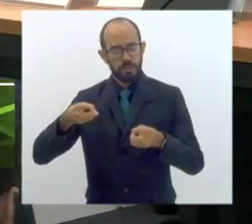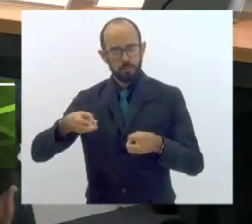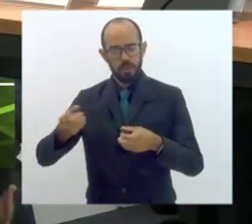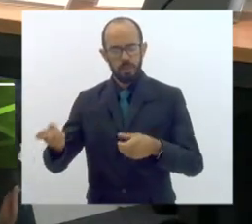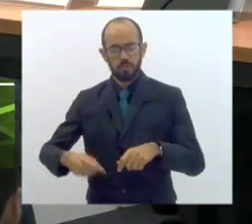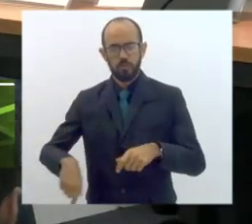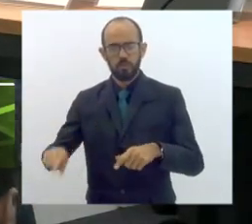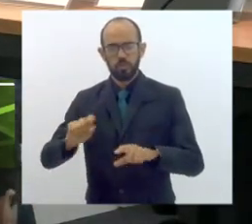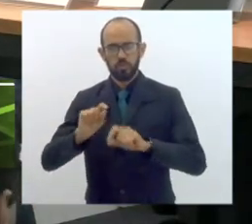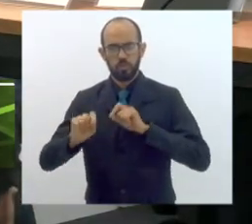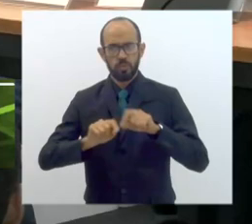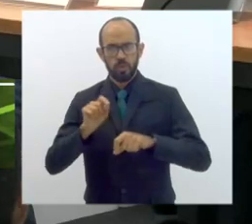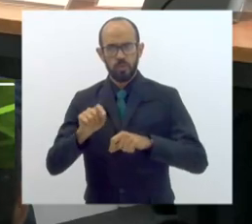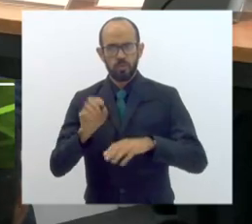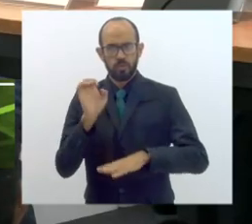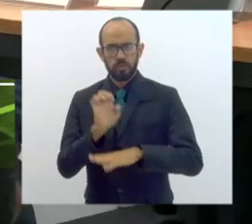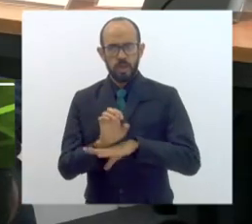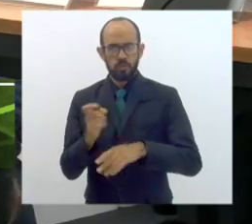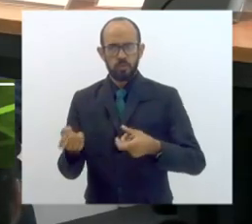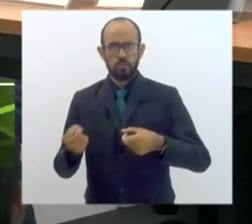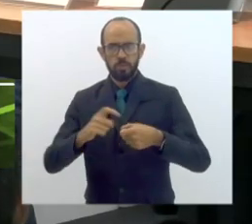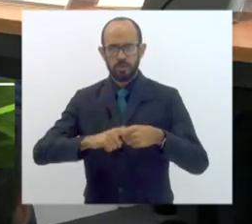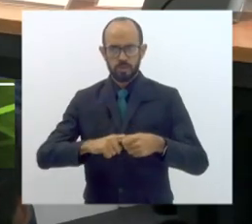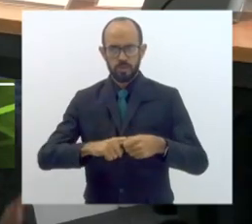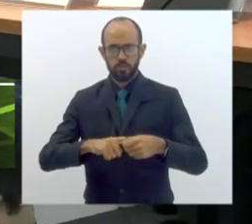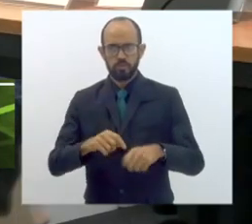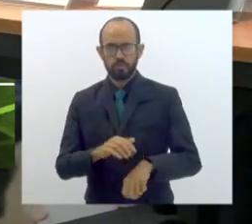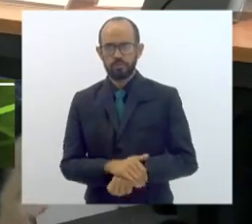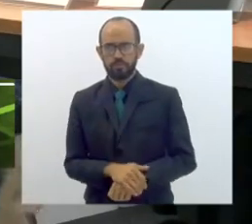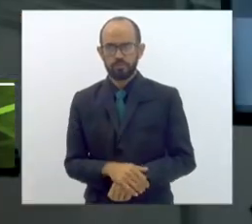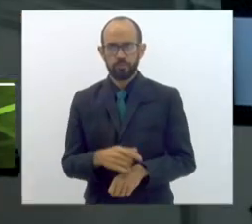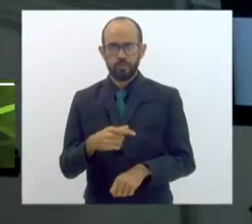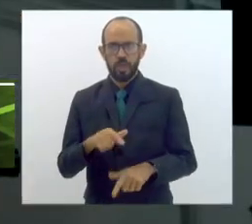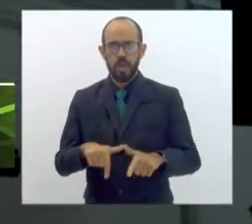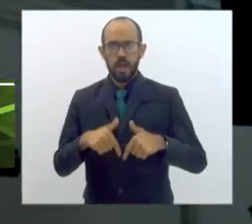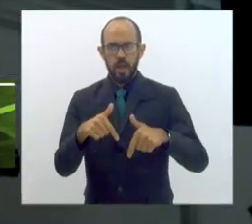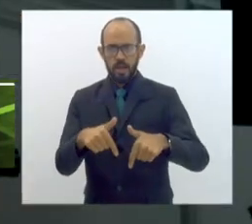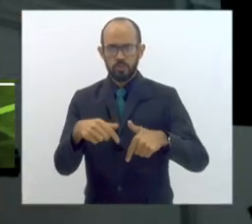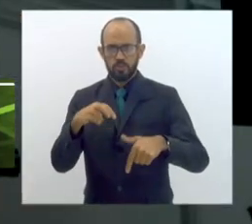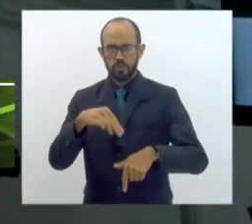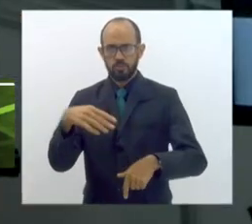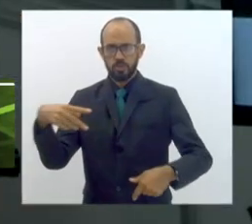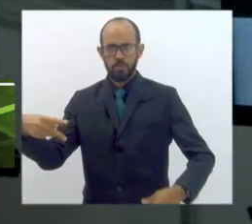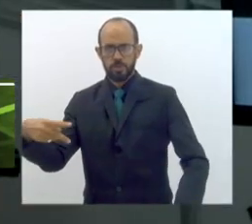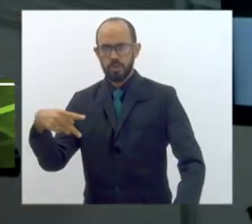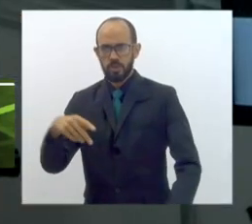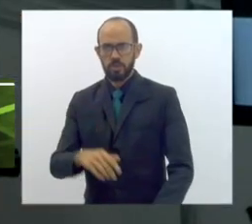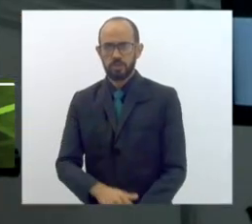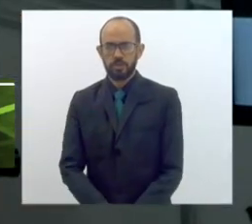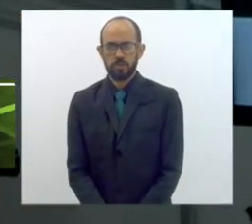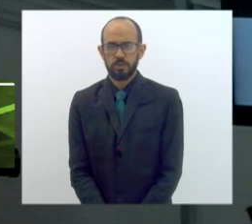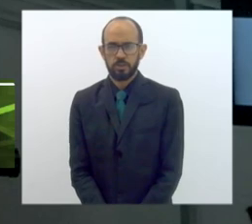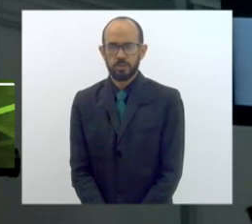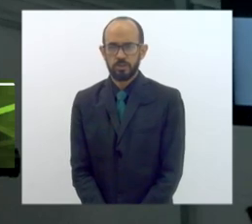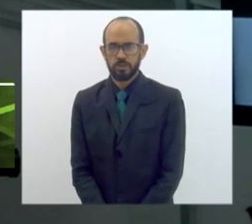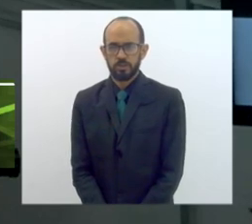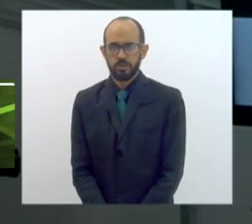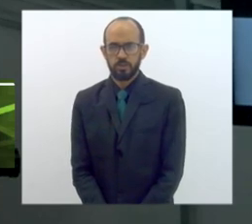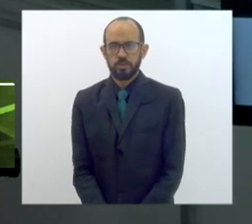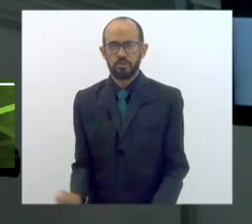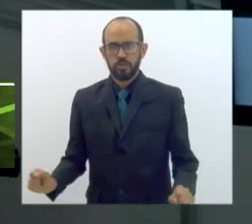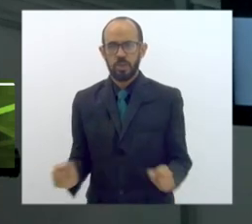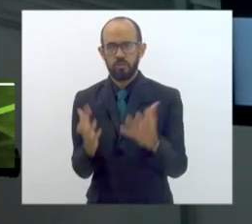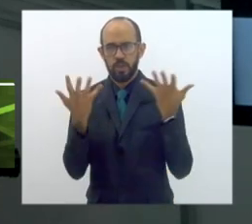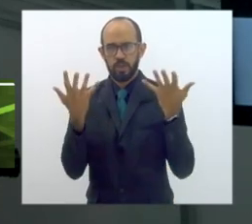parceiros, né, dos consórcios. Ali, algumas ações realizadas em Miguel Pereira. São os eventos que a gente faz.